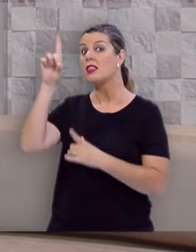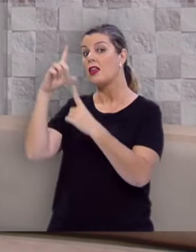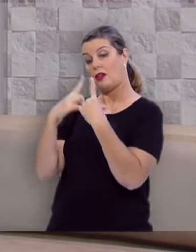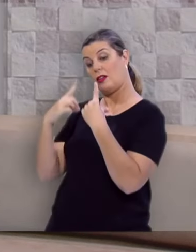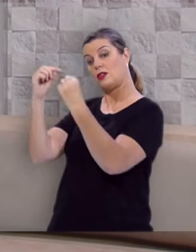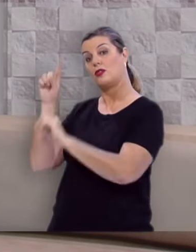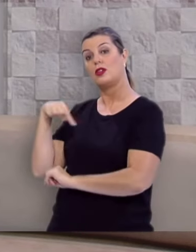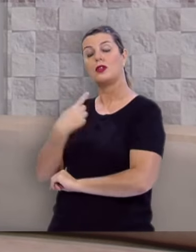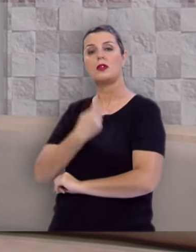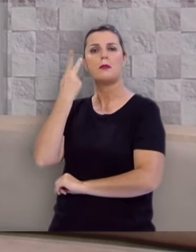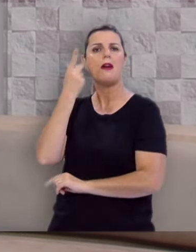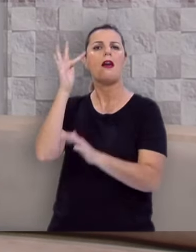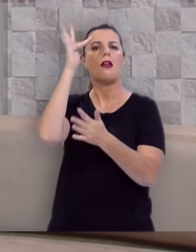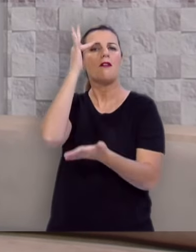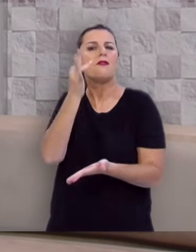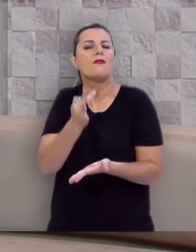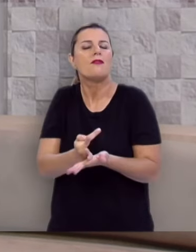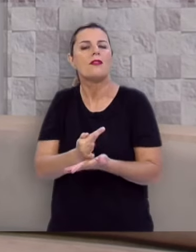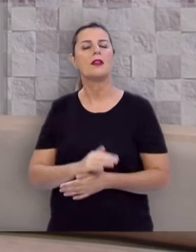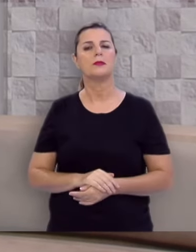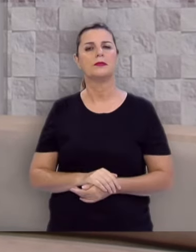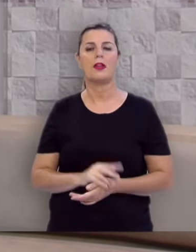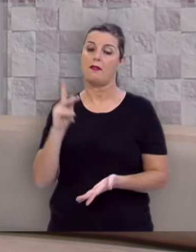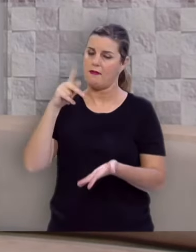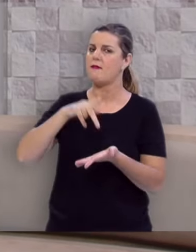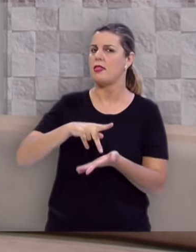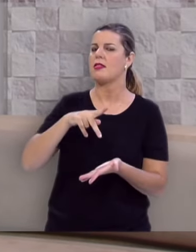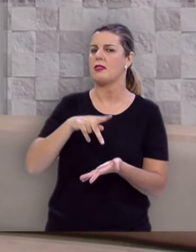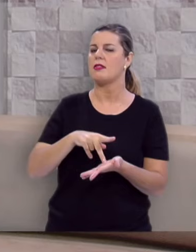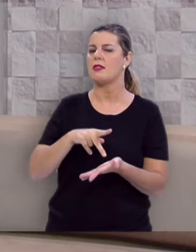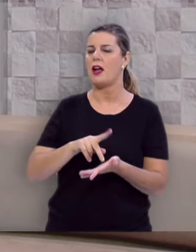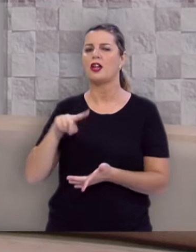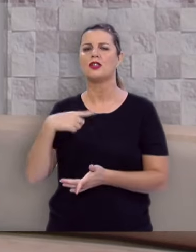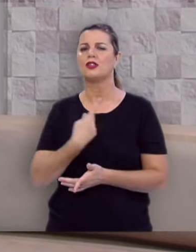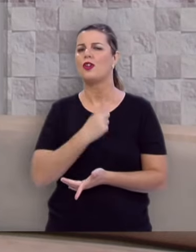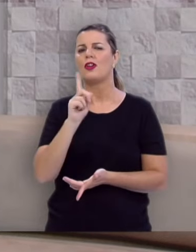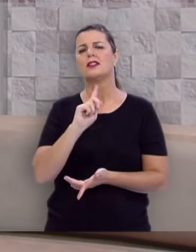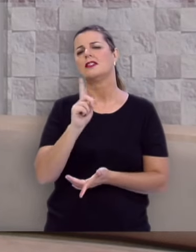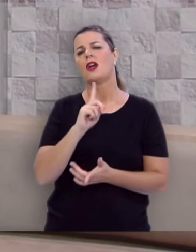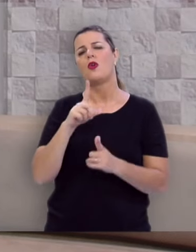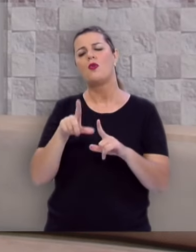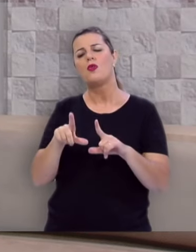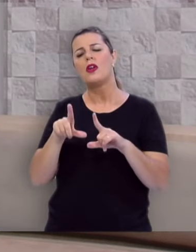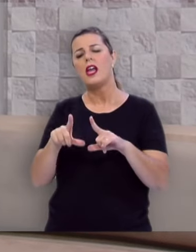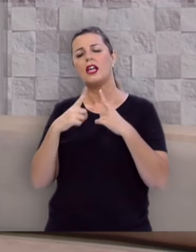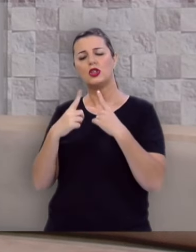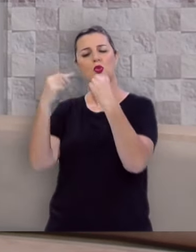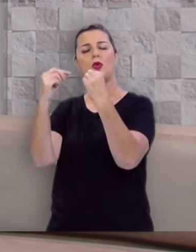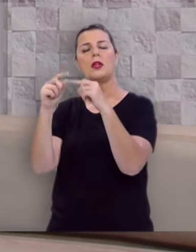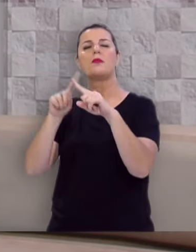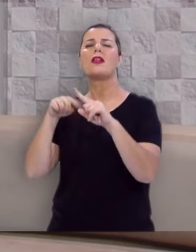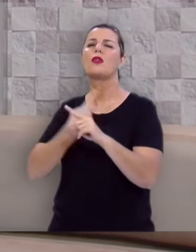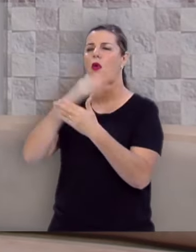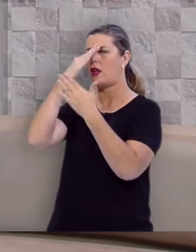nos escolheu para a fé. Na verdade, nós não passamos a ser escolhidos de Deus